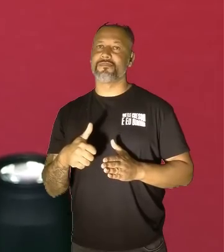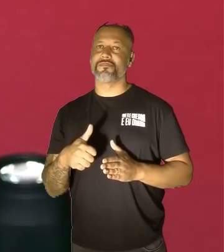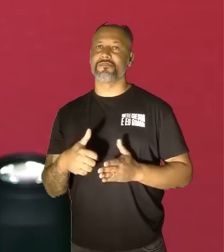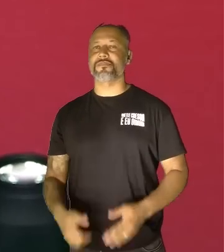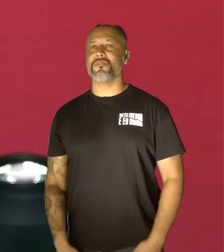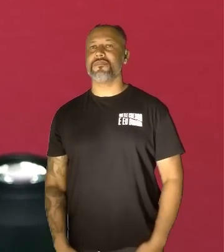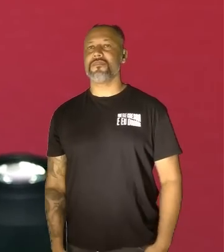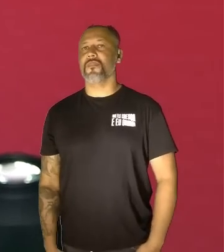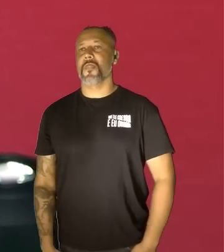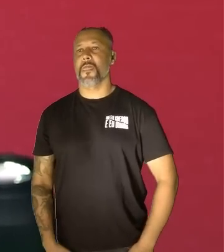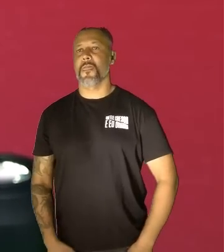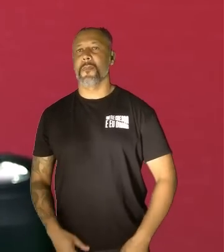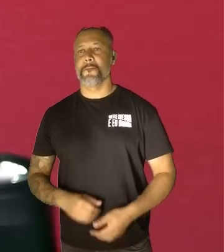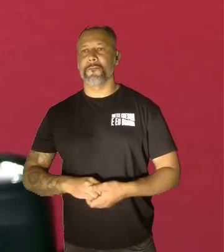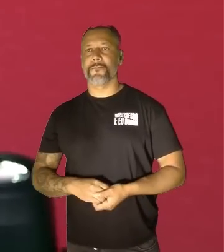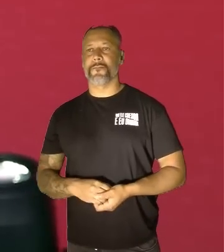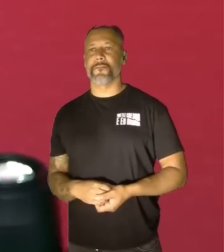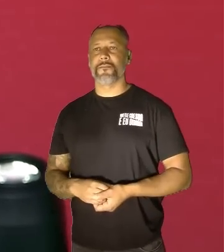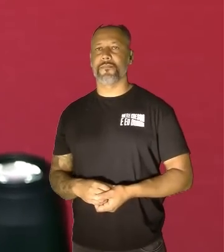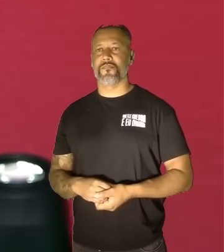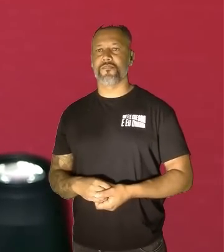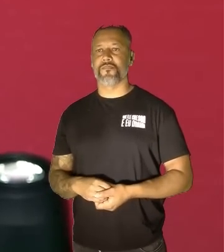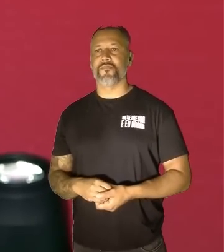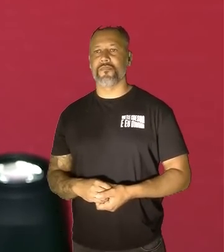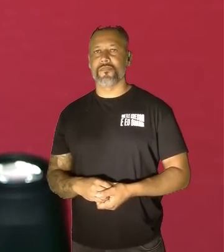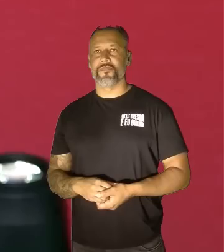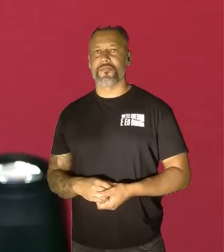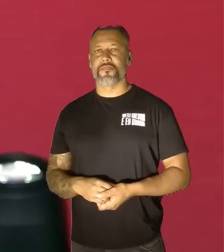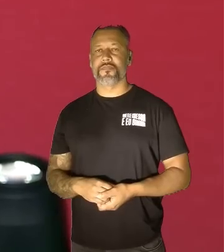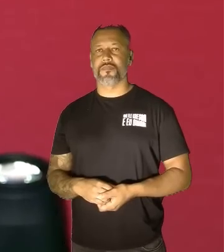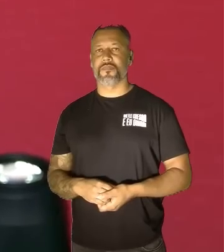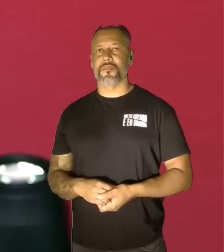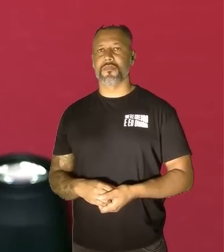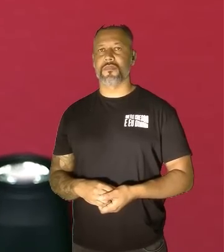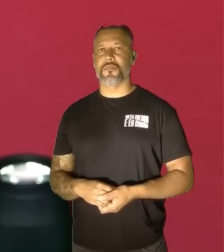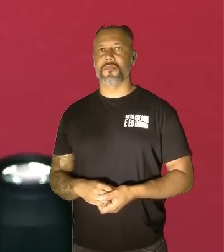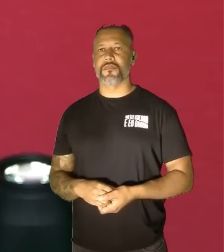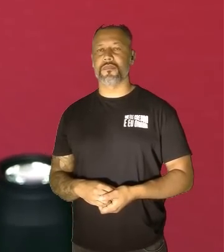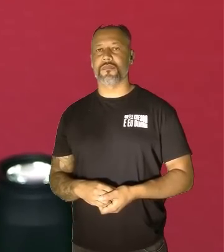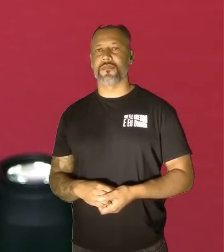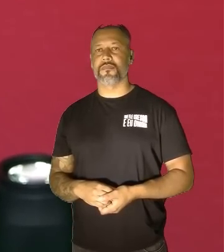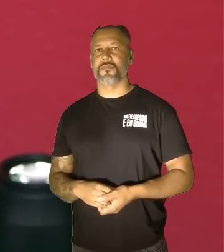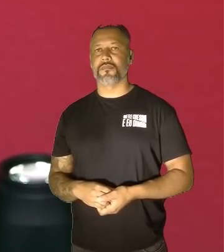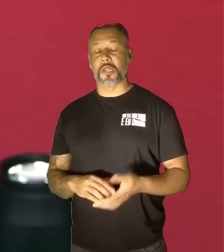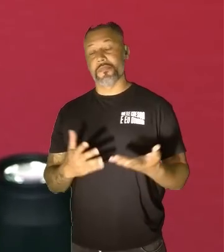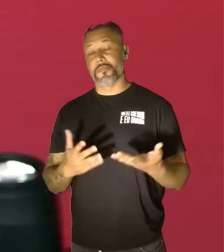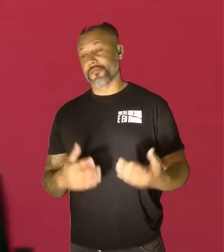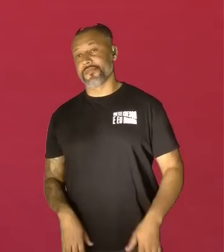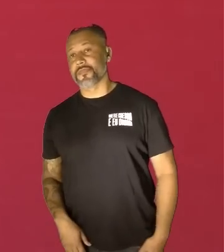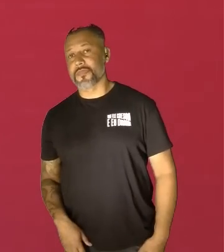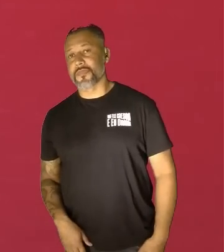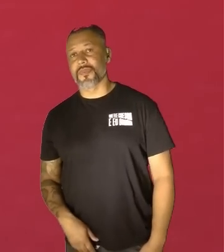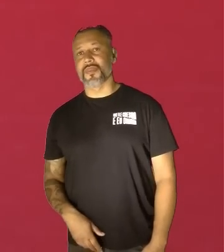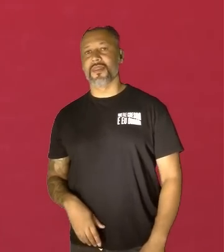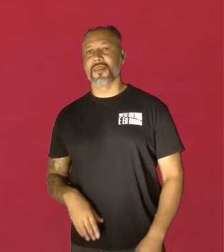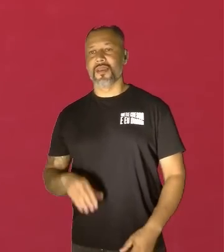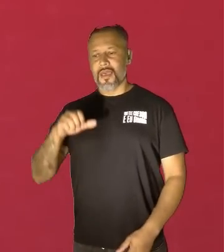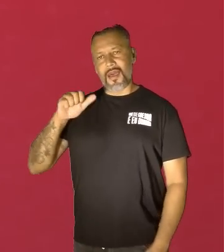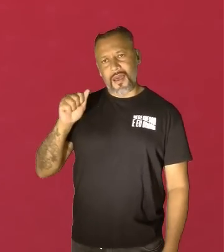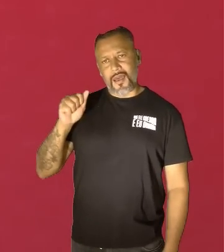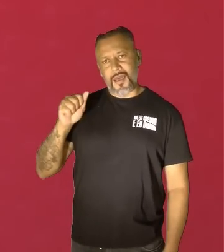o marido, quando ganhou, Ana ganhou a criança, falou: vamos para o templo. Ela disse: 1º ano não. Vamos para o templo,